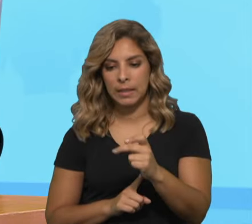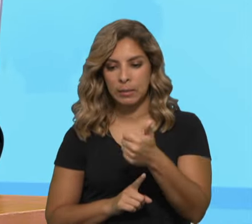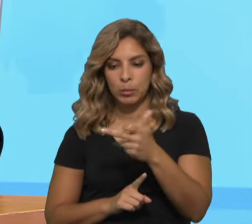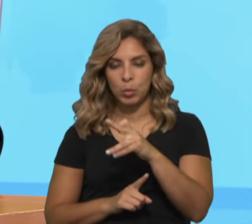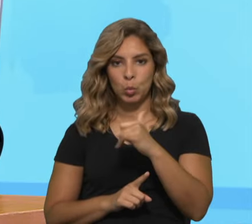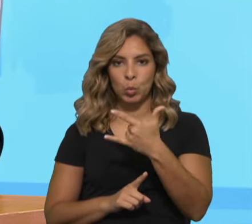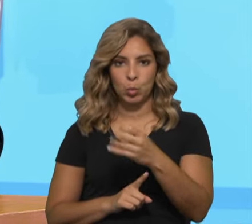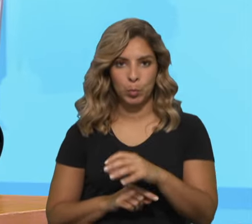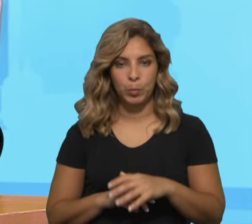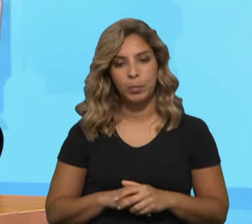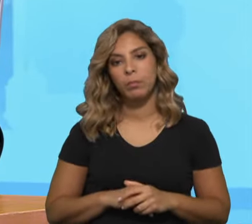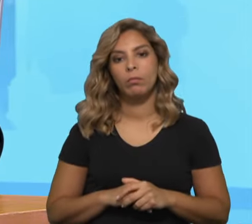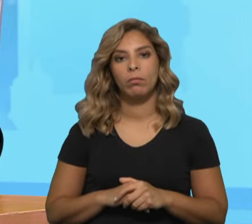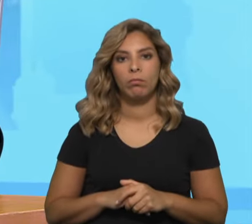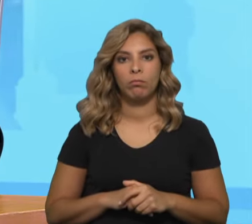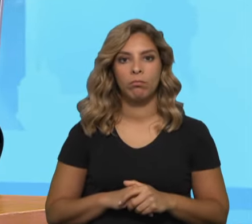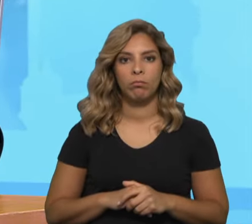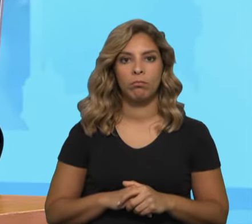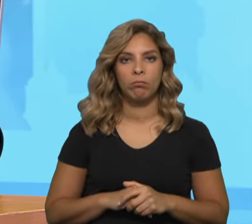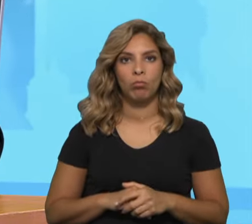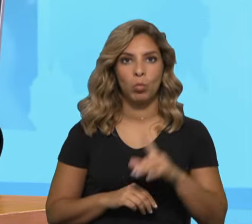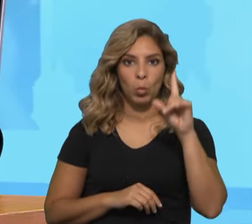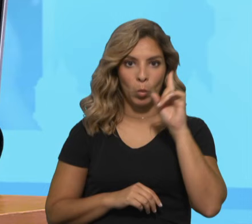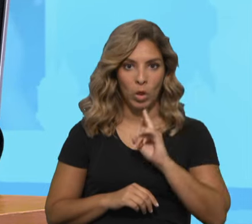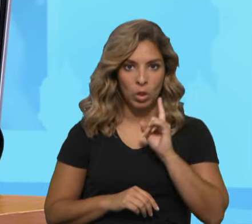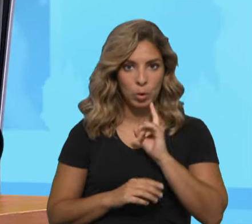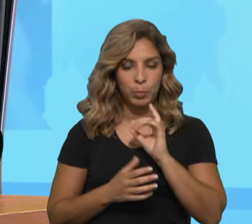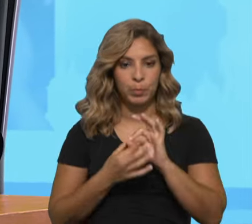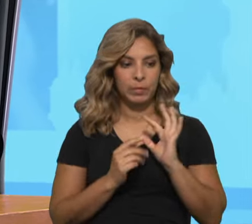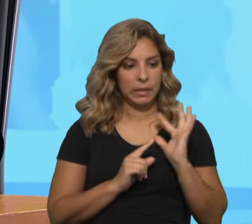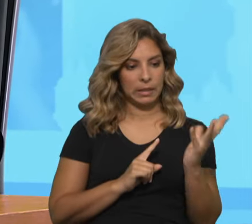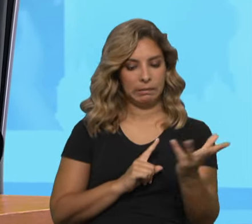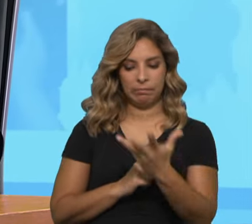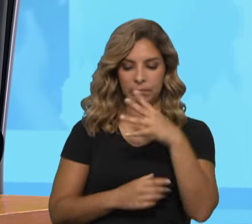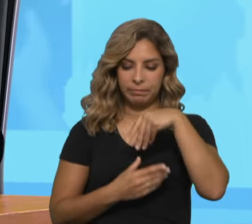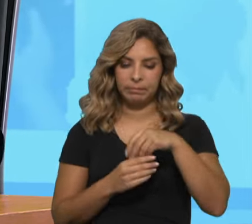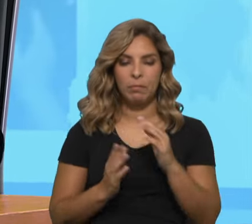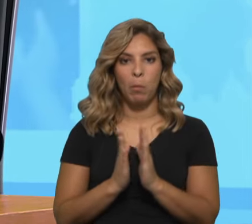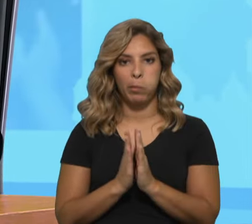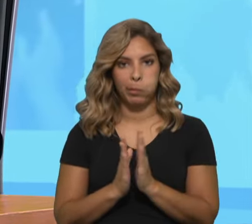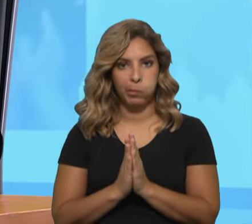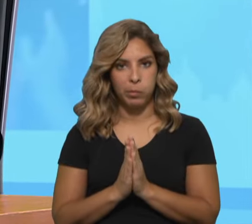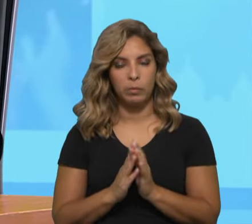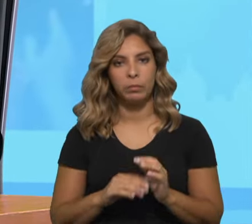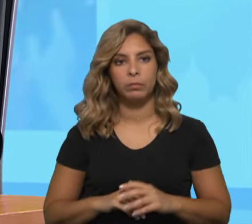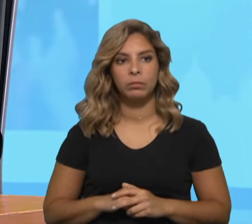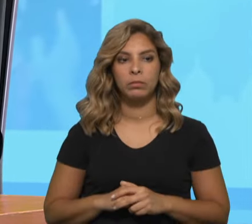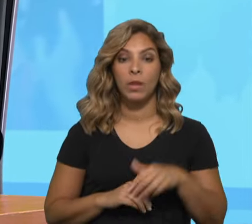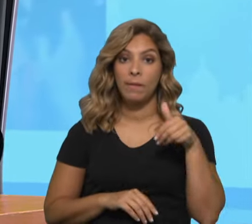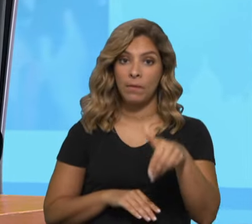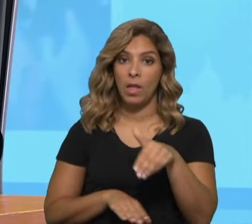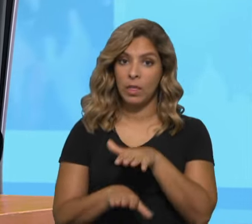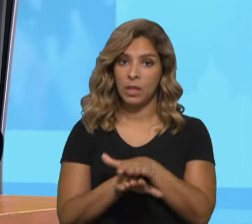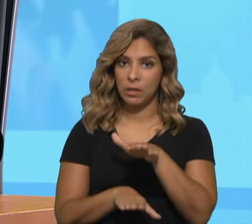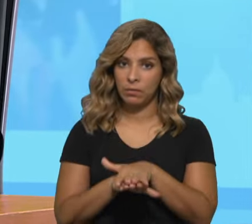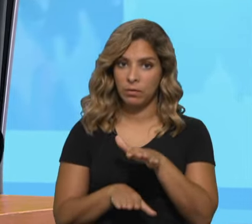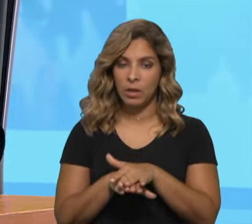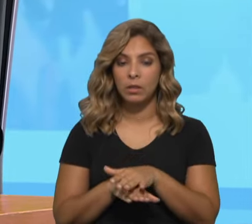sobre as mulheres nas religiões. Isto vai ser, portanto, na terça-feira,